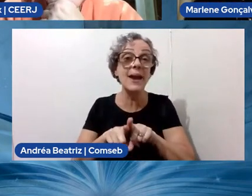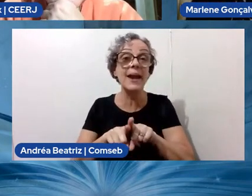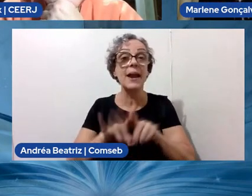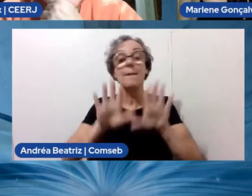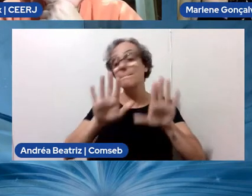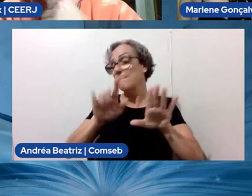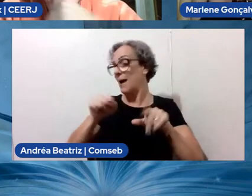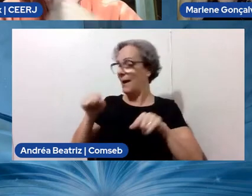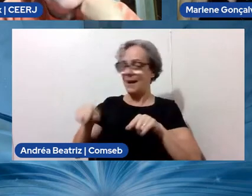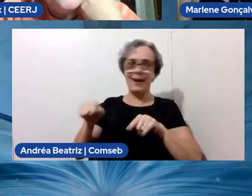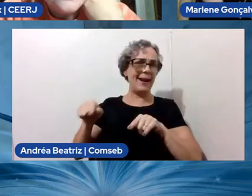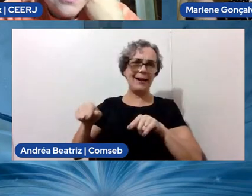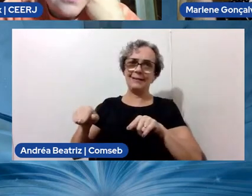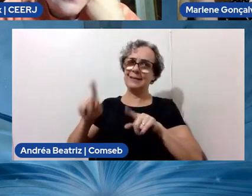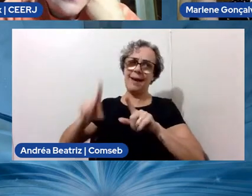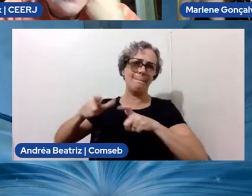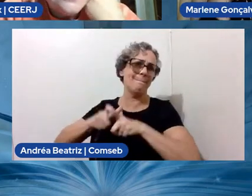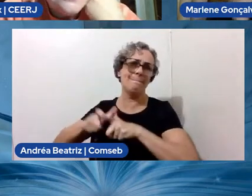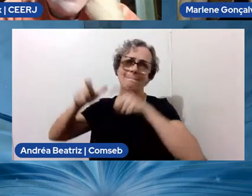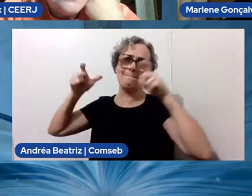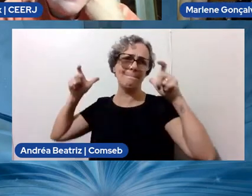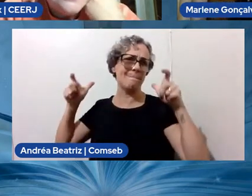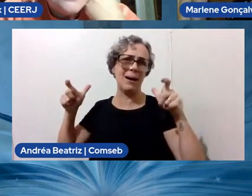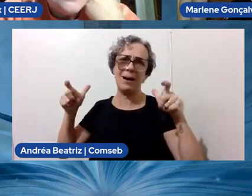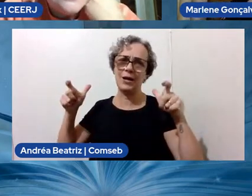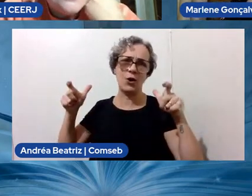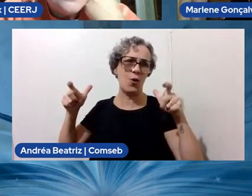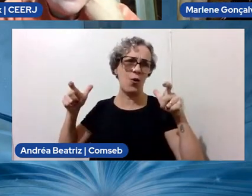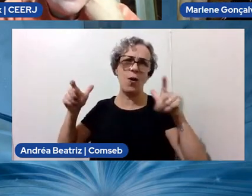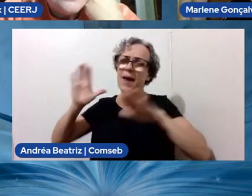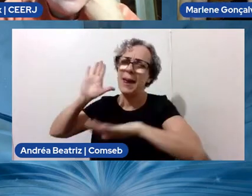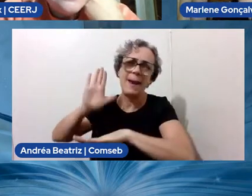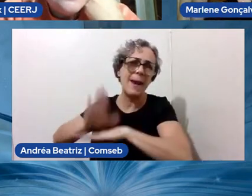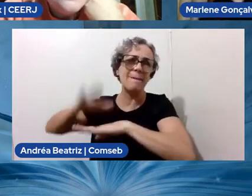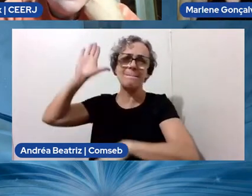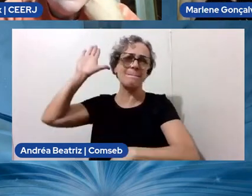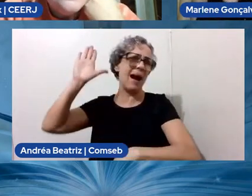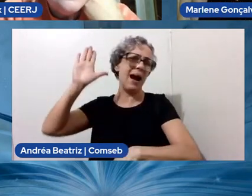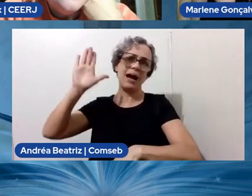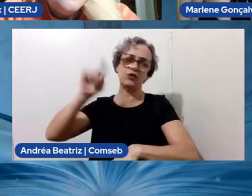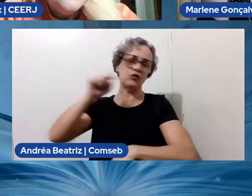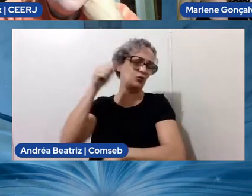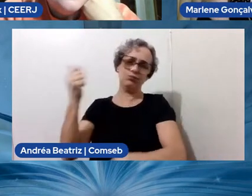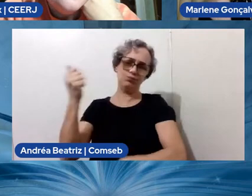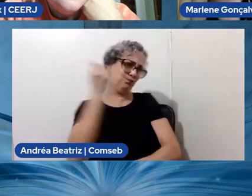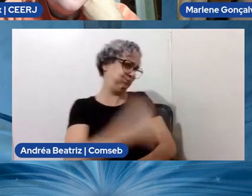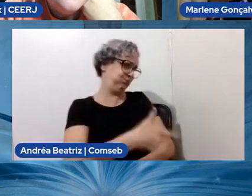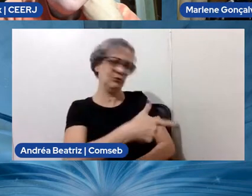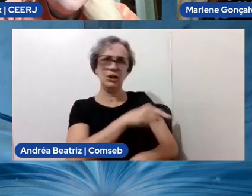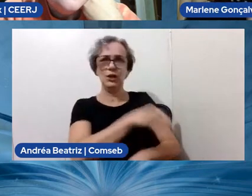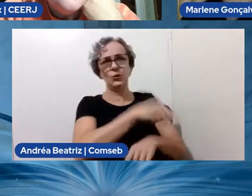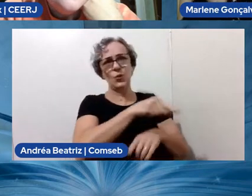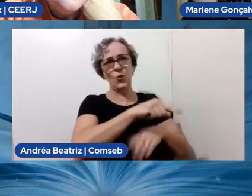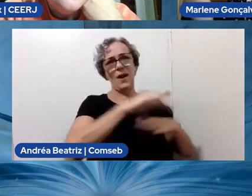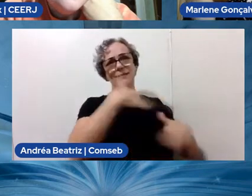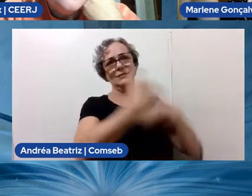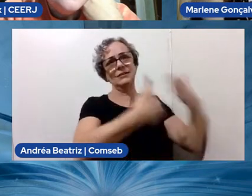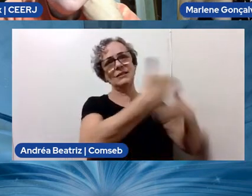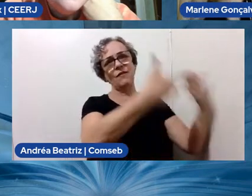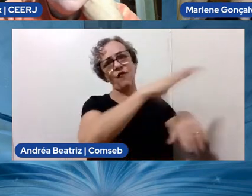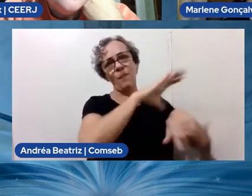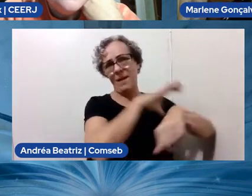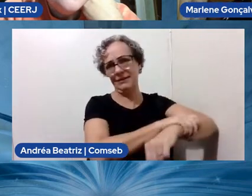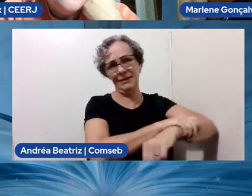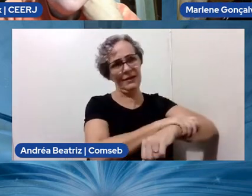dele é muito maior, muito mais do que o desenvolvimento material. Tem muito chão pela frente, né? Tem um processo